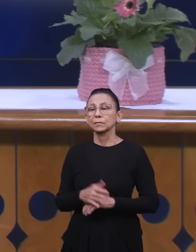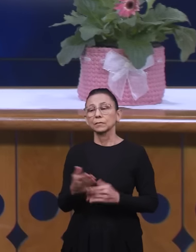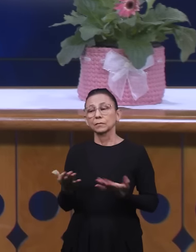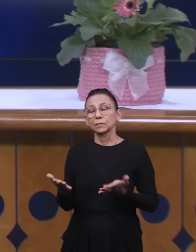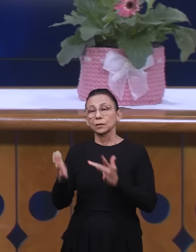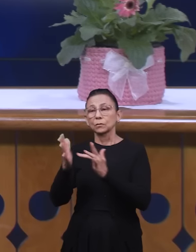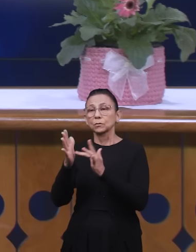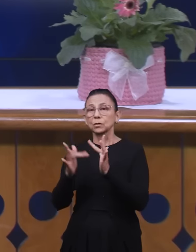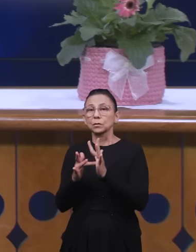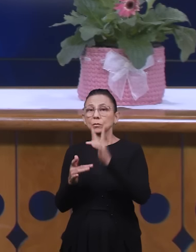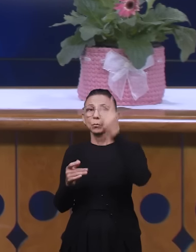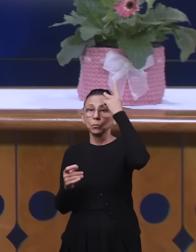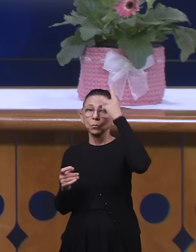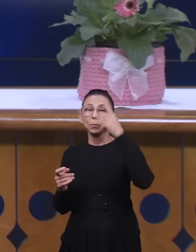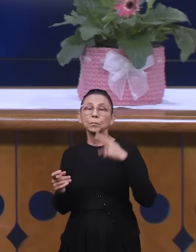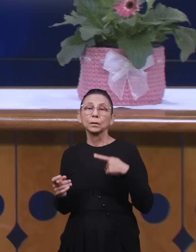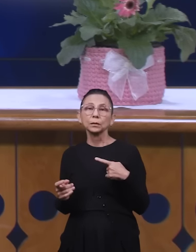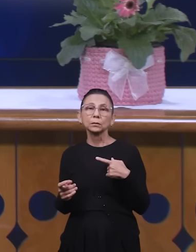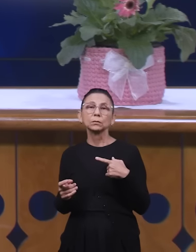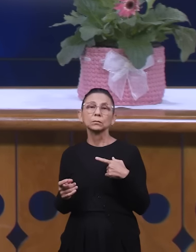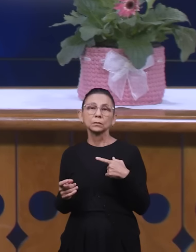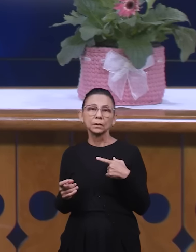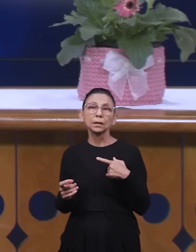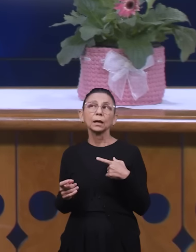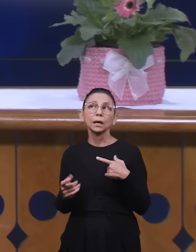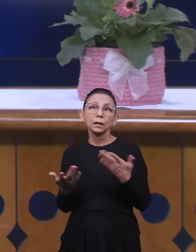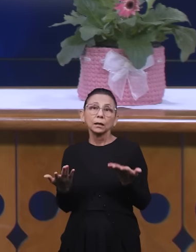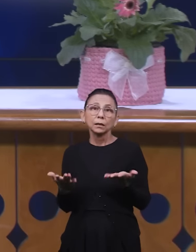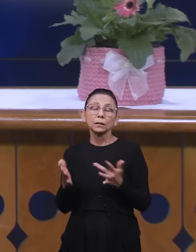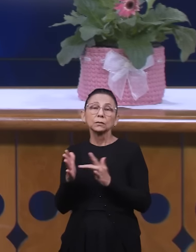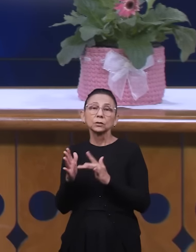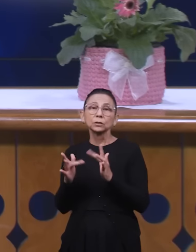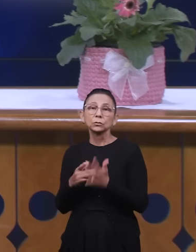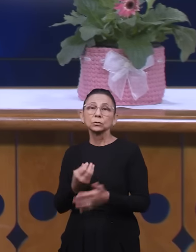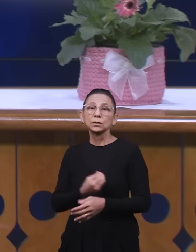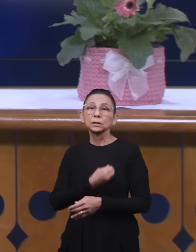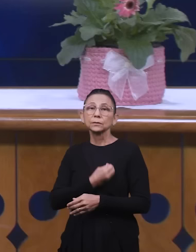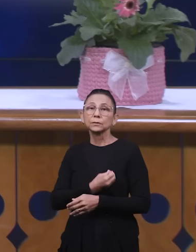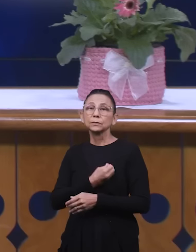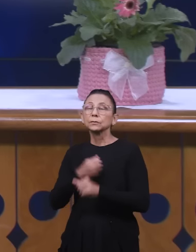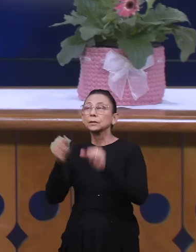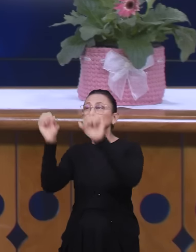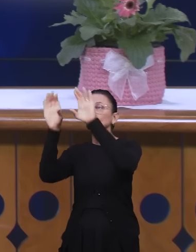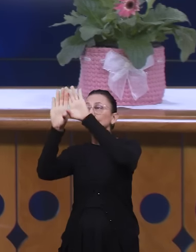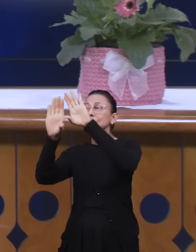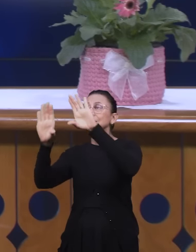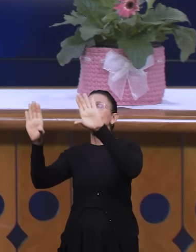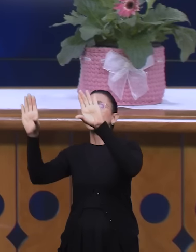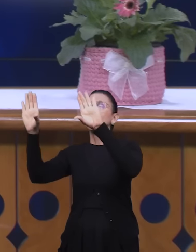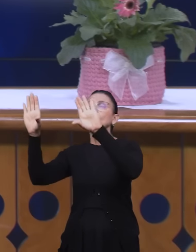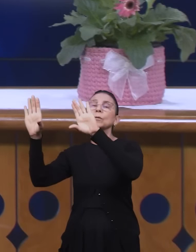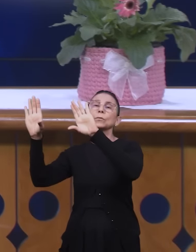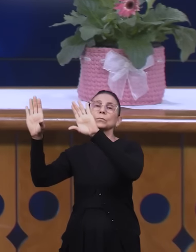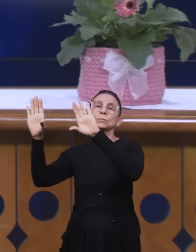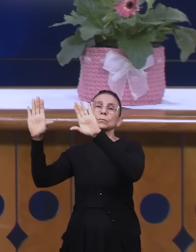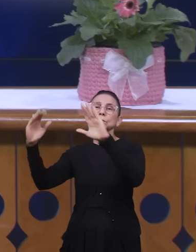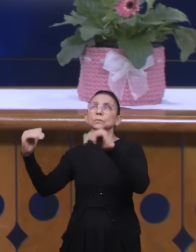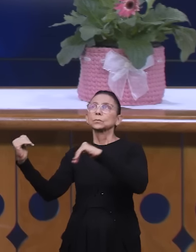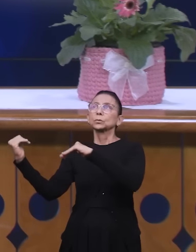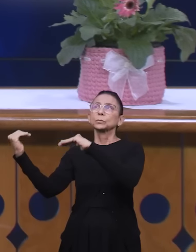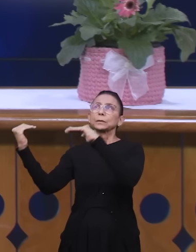homem, aquele que desceu da sua glória, aquele, o Deus dos deuses, o Senhor